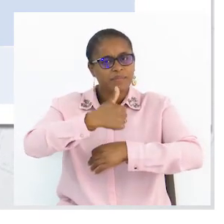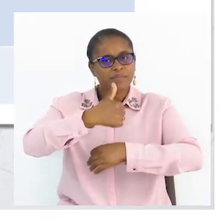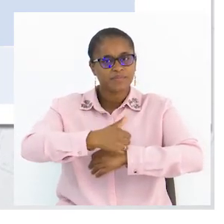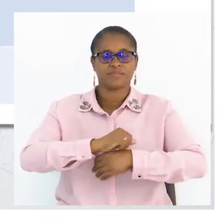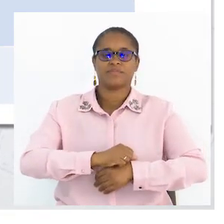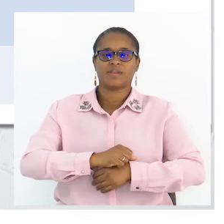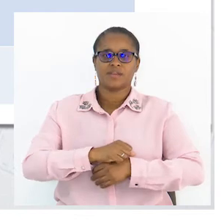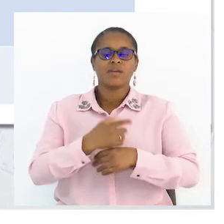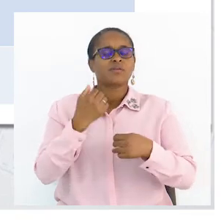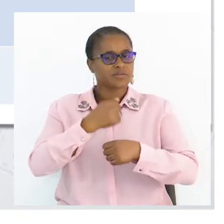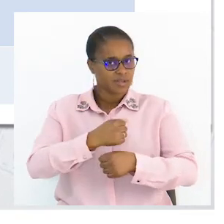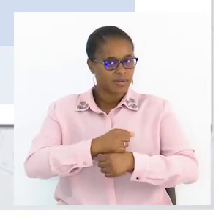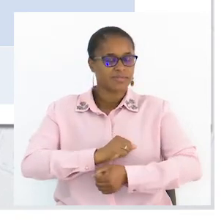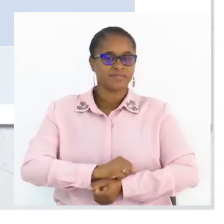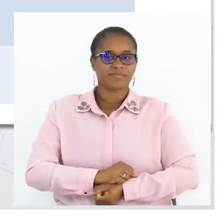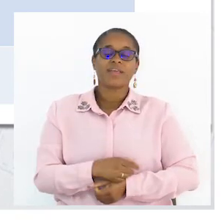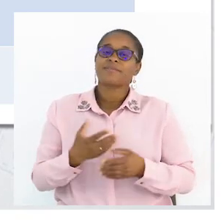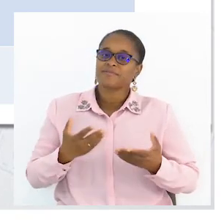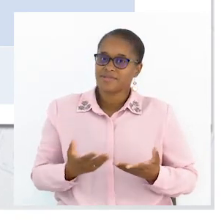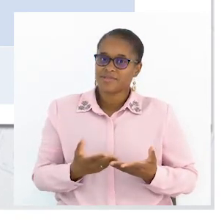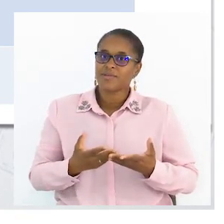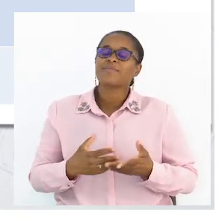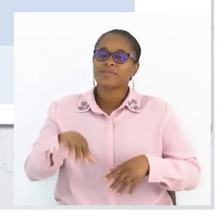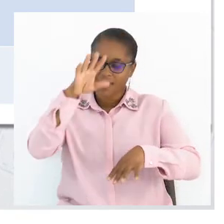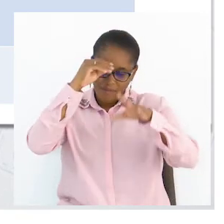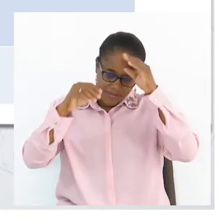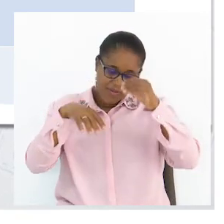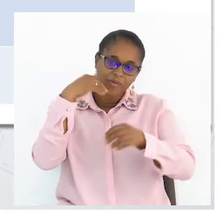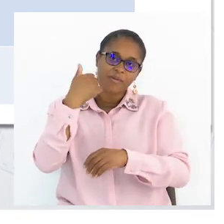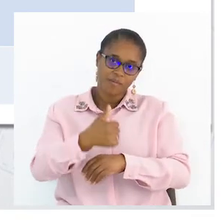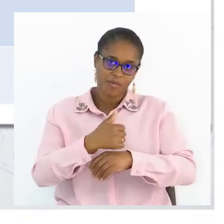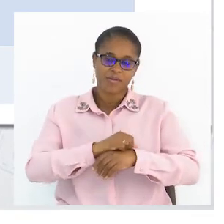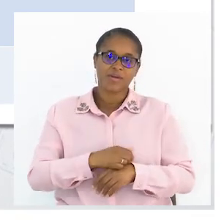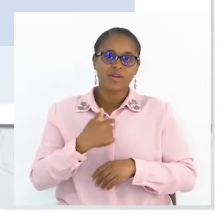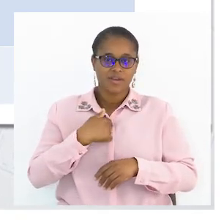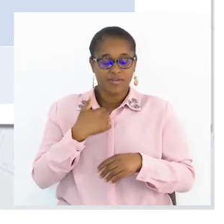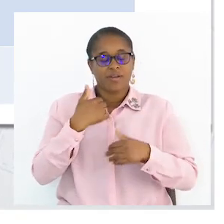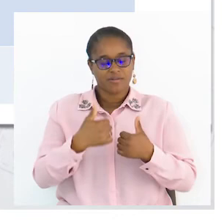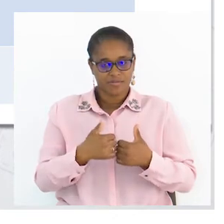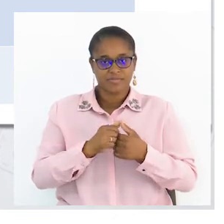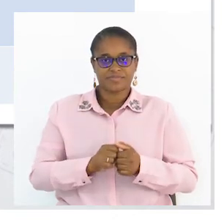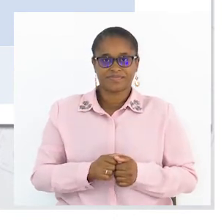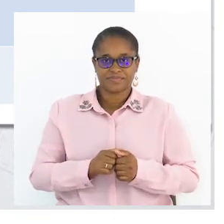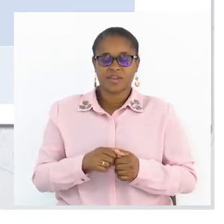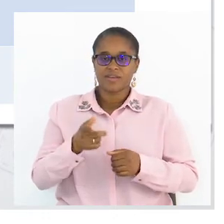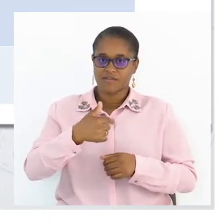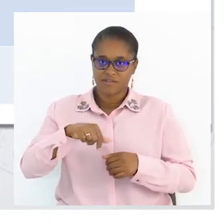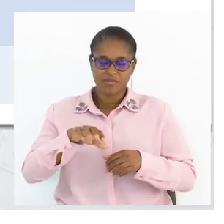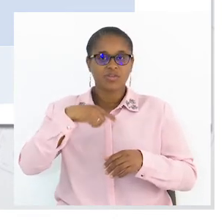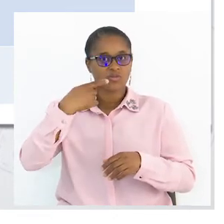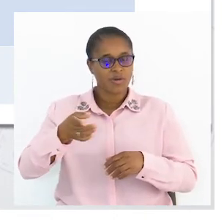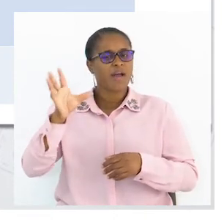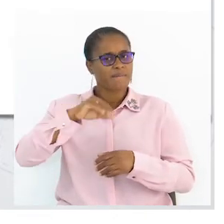lindamente com os exercícios. Significa que a aprendizagem foi boa. Valeu a pena. Vamos, então, a mais